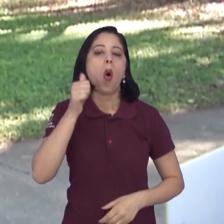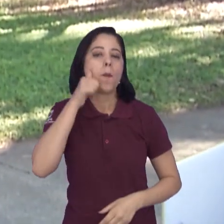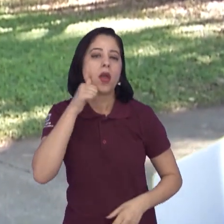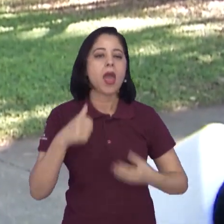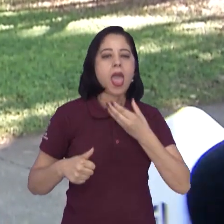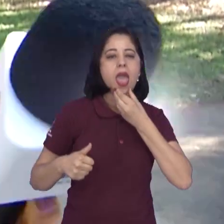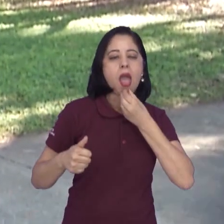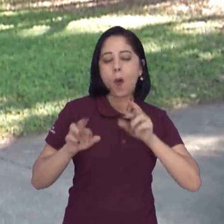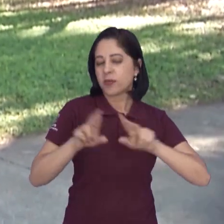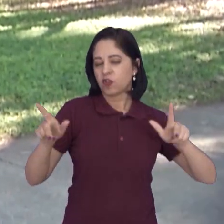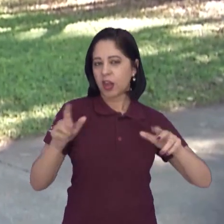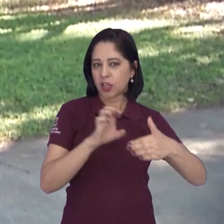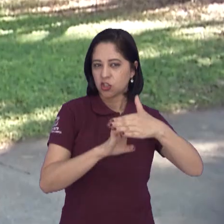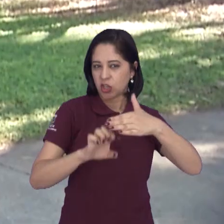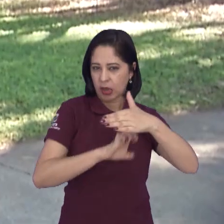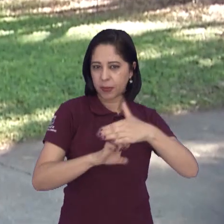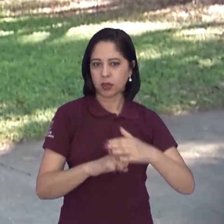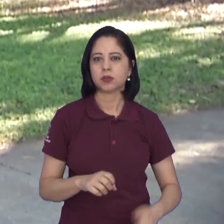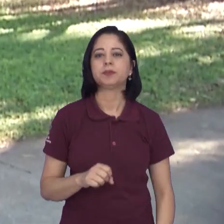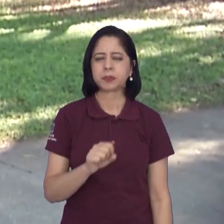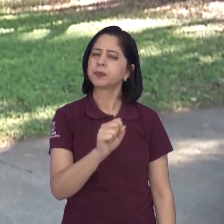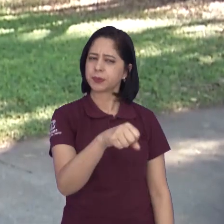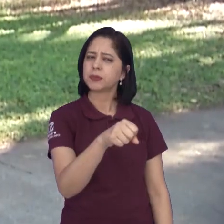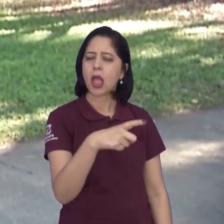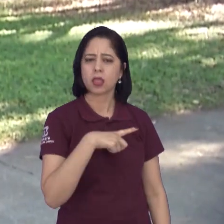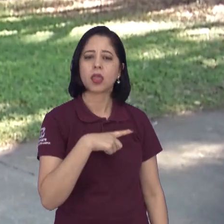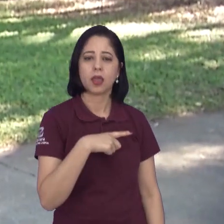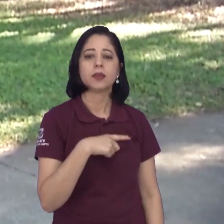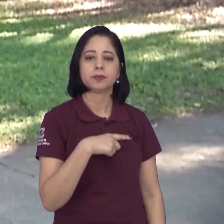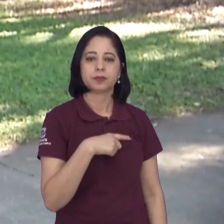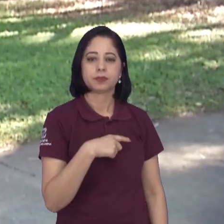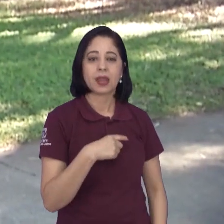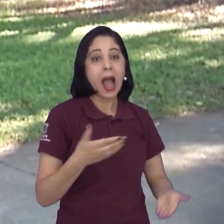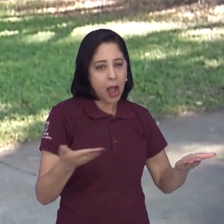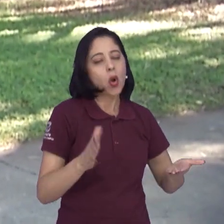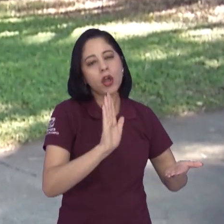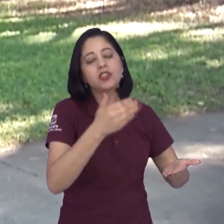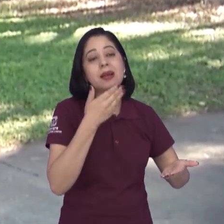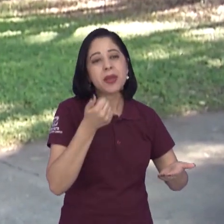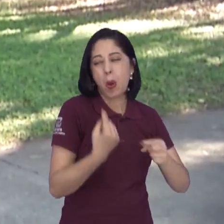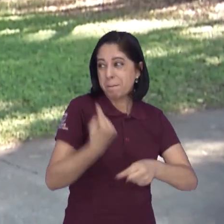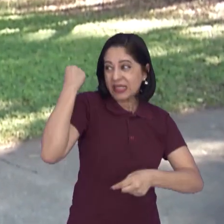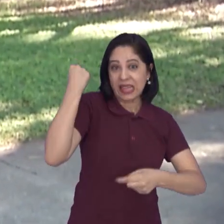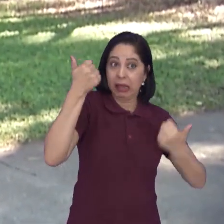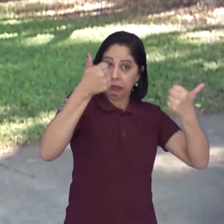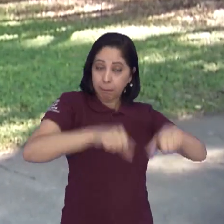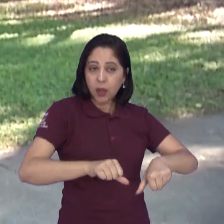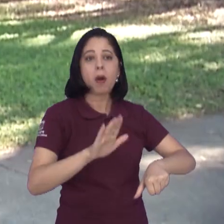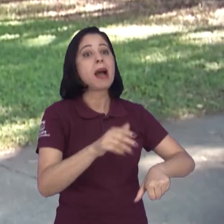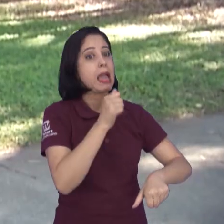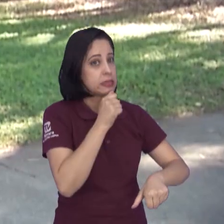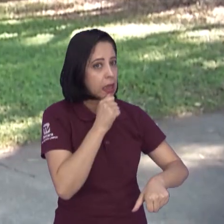no mercado de trabalho hoje? Eu acho que sim, porque hoje em dia as coisas estão melhorando, né? Antigamente era pior, mas eu acho que ainda tem